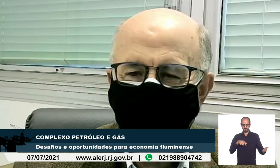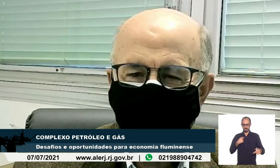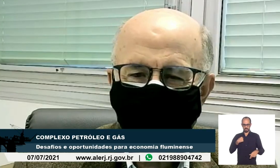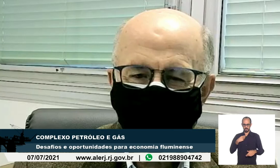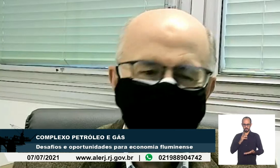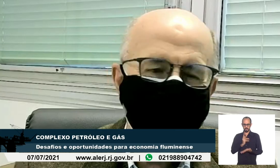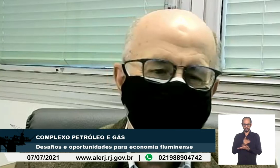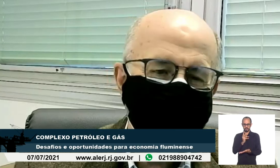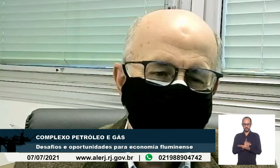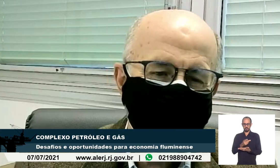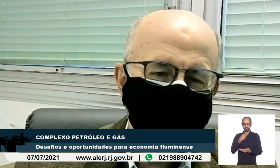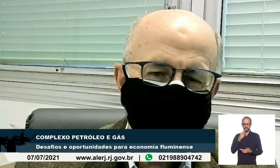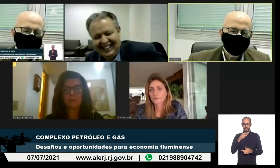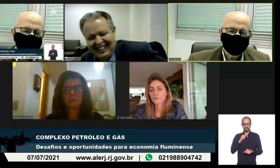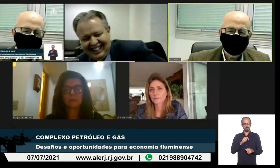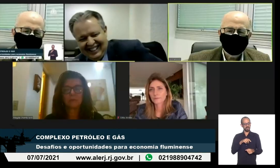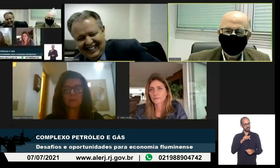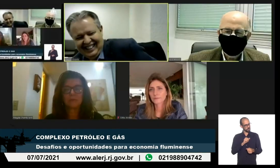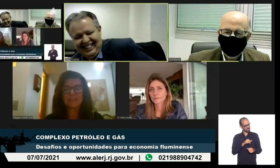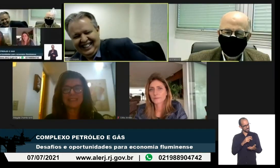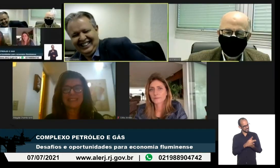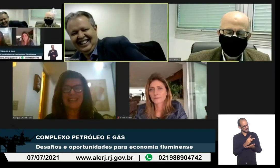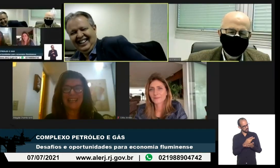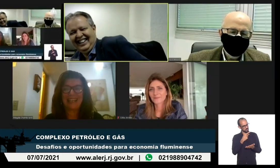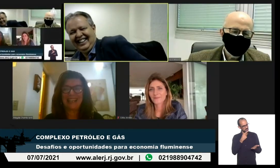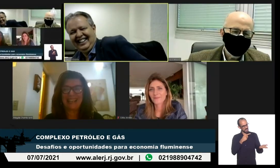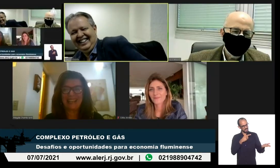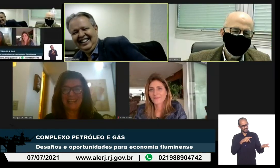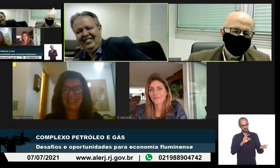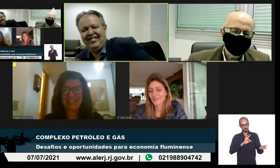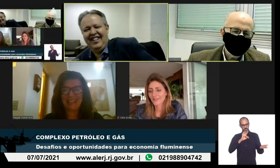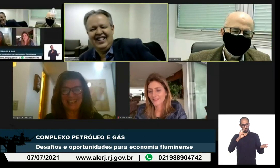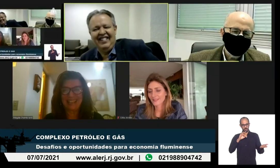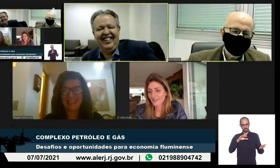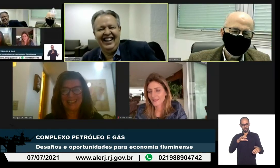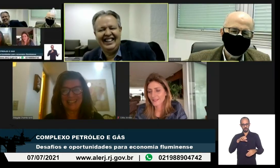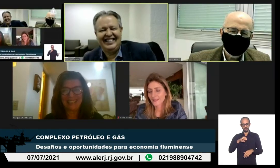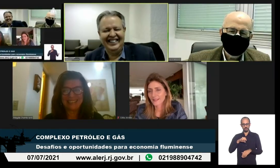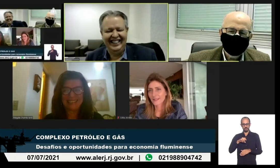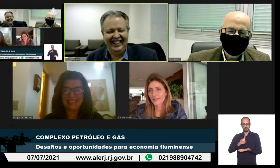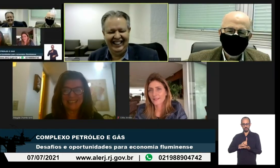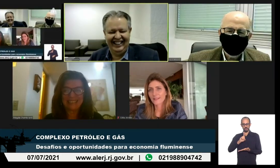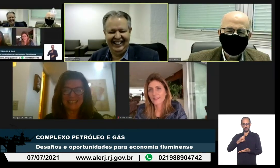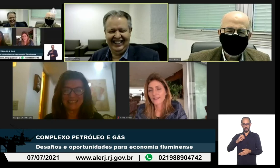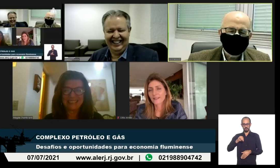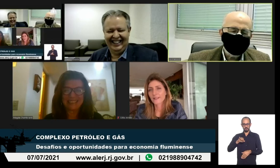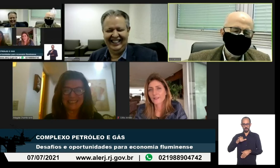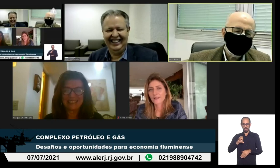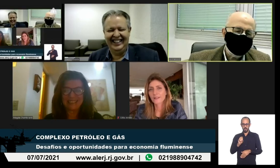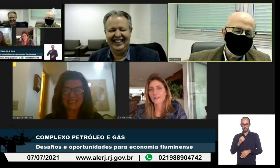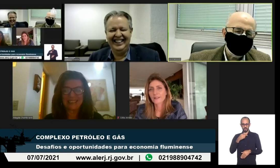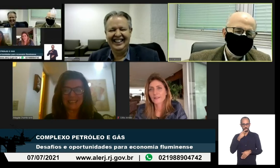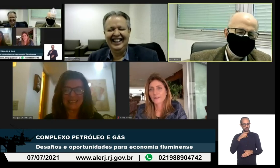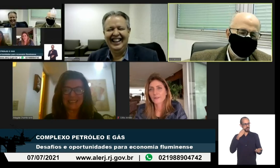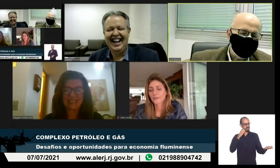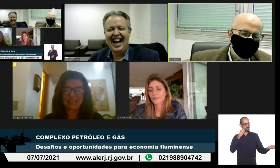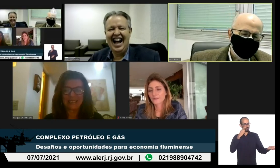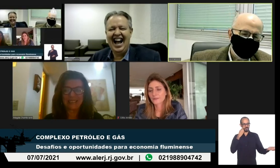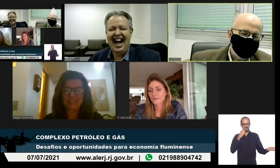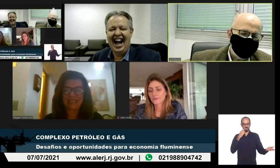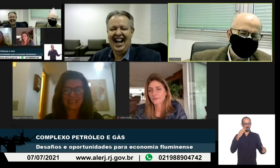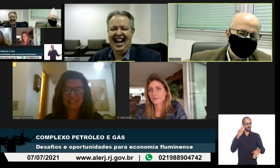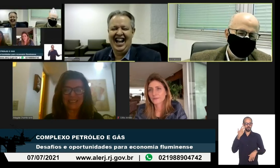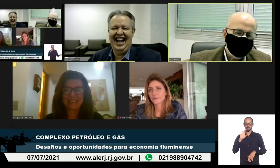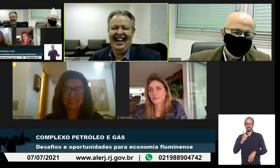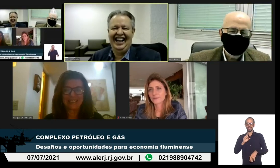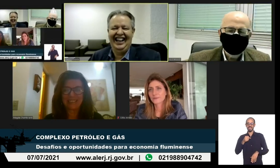o futuro do Mauro Osório, né? Então, eu só não posso dizer... Não posso dizer que é deputado estadual,